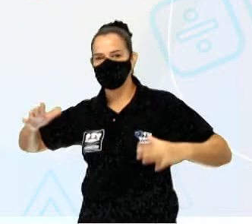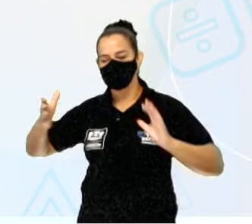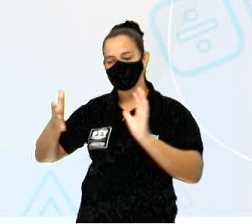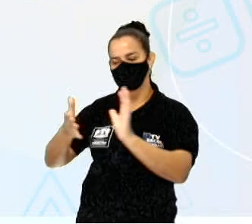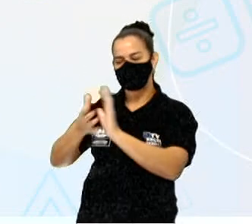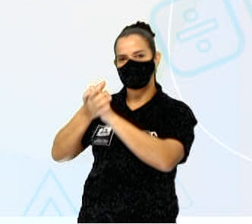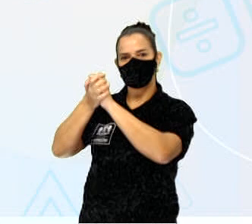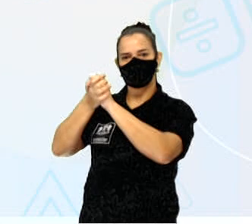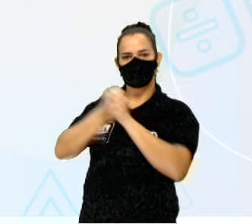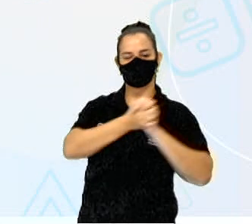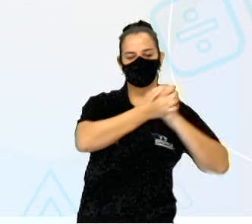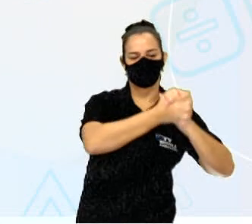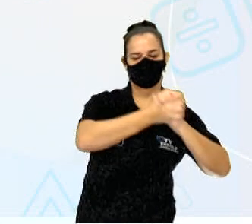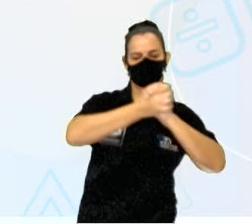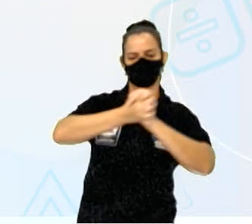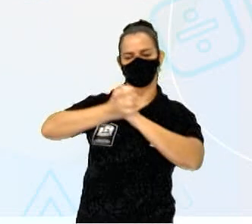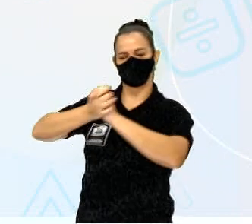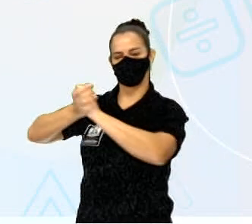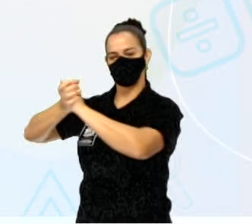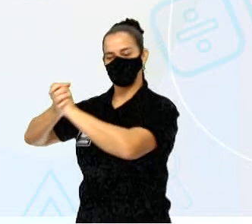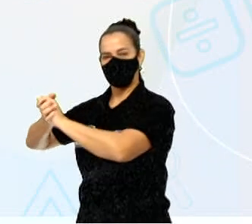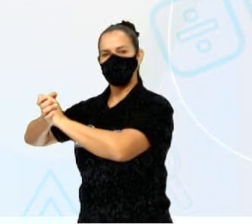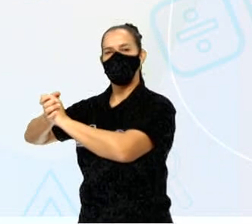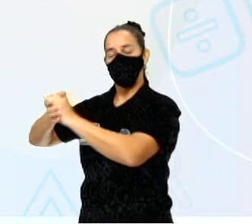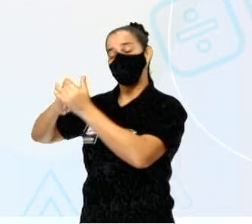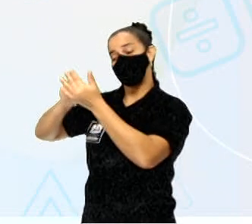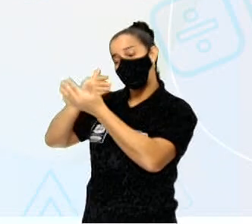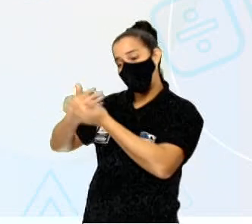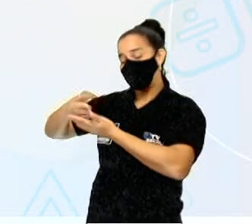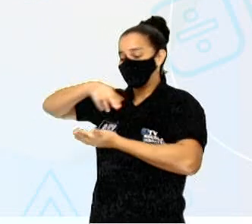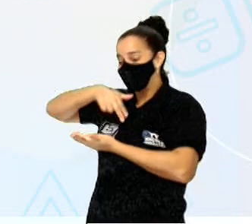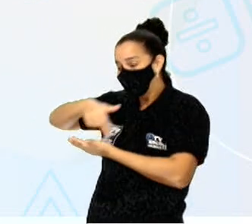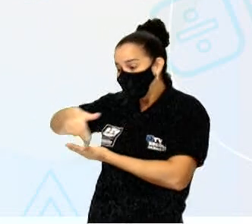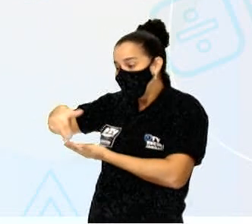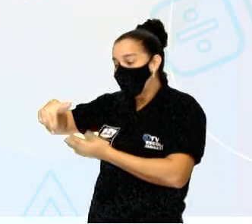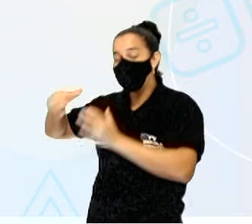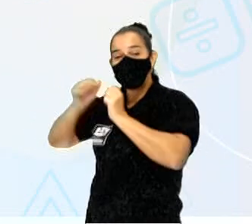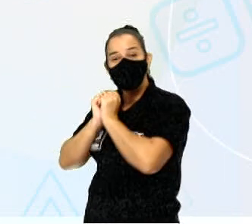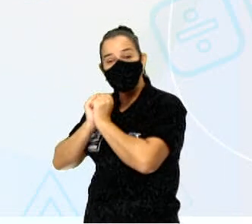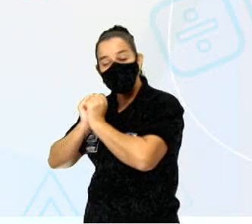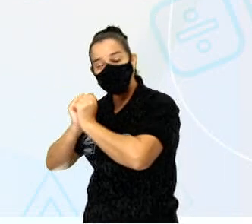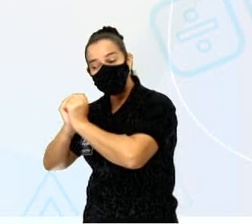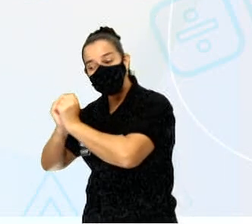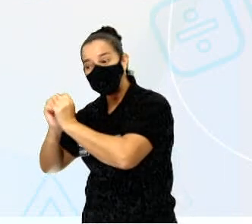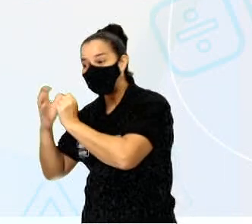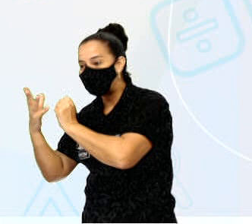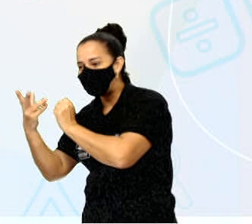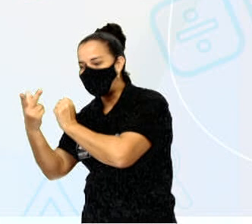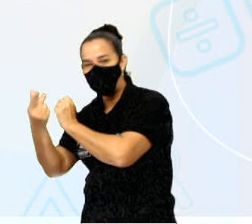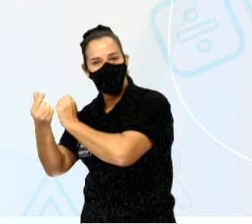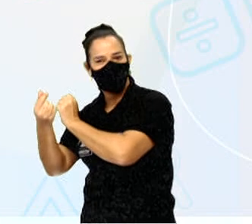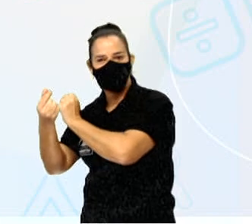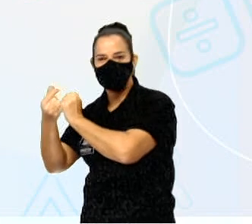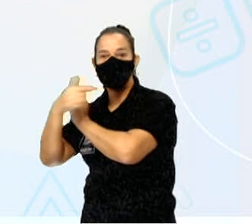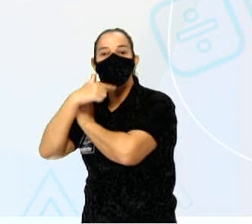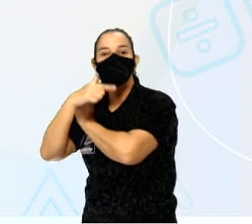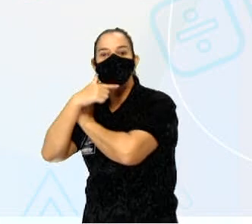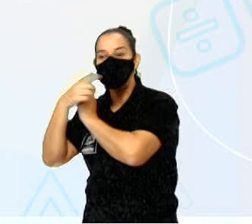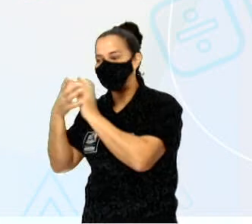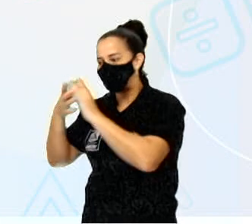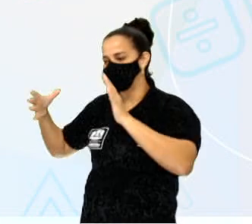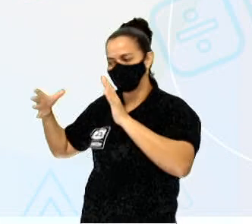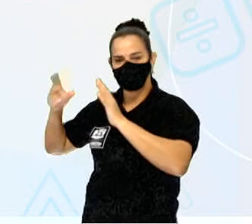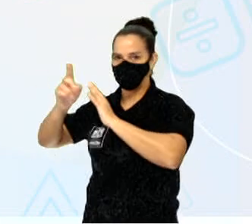às outras e começaram a correr todas juntas. Ninguém soltou a mão de